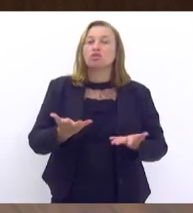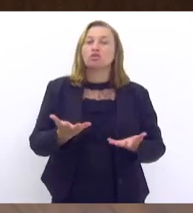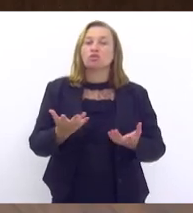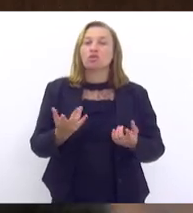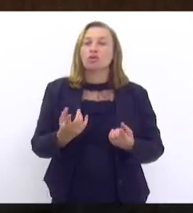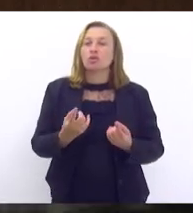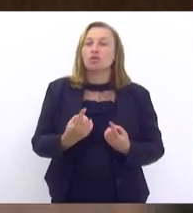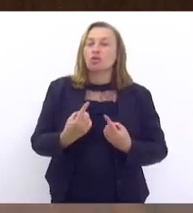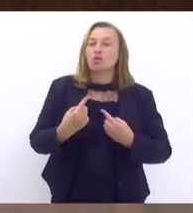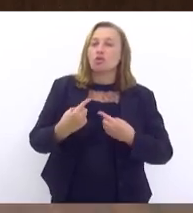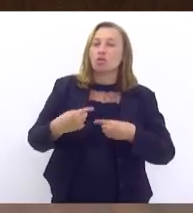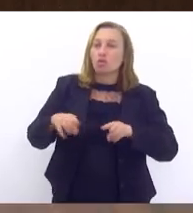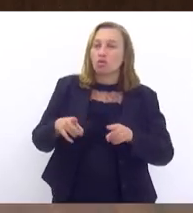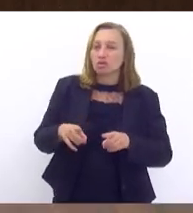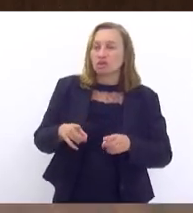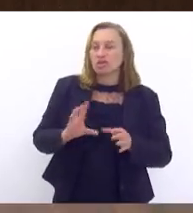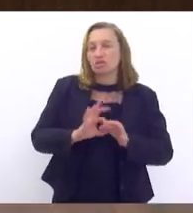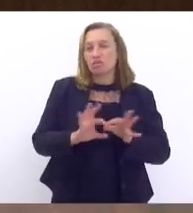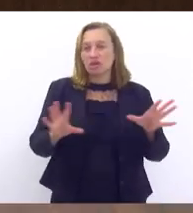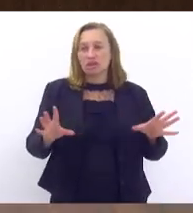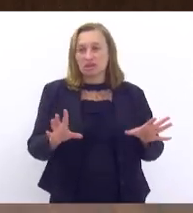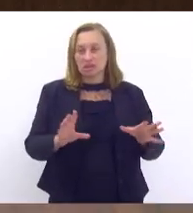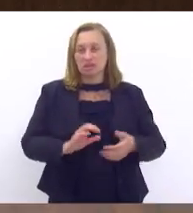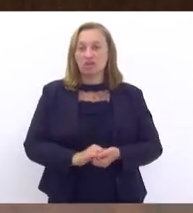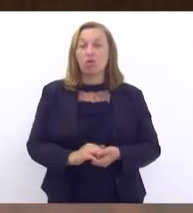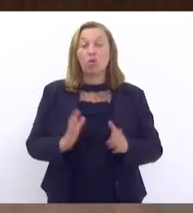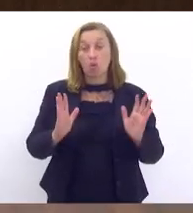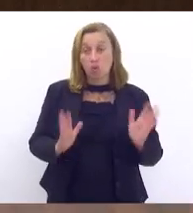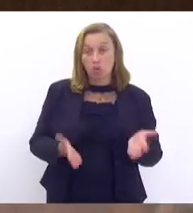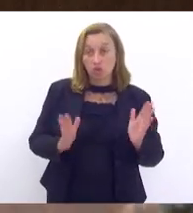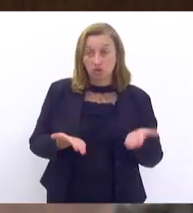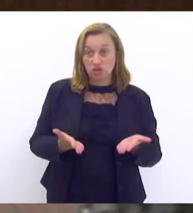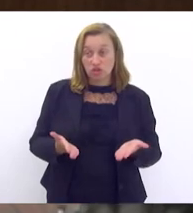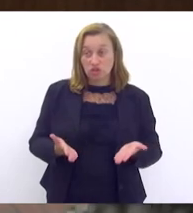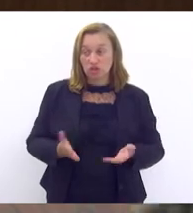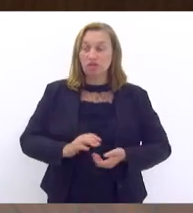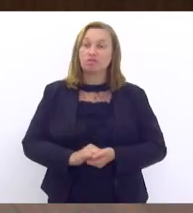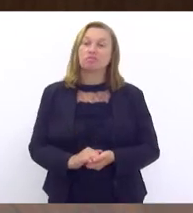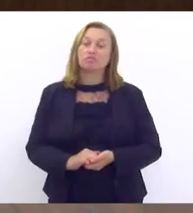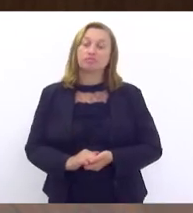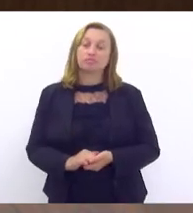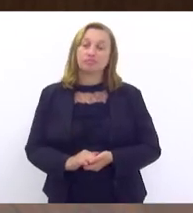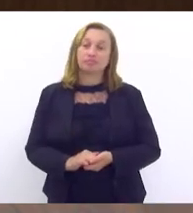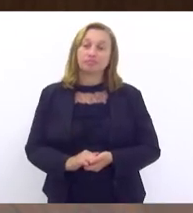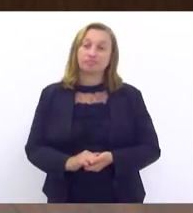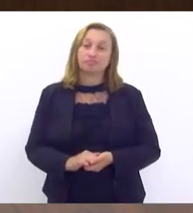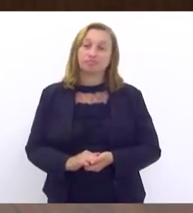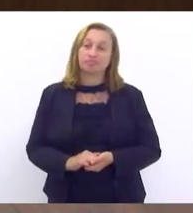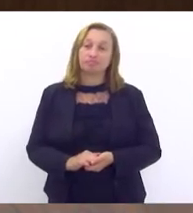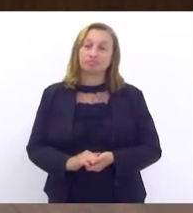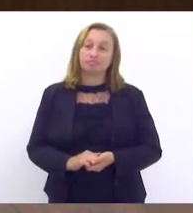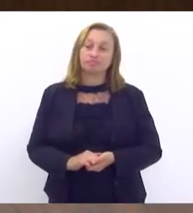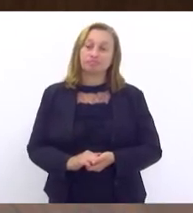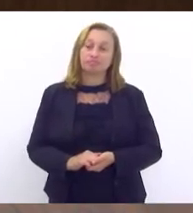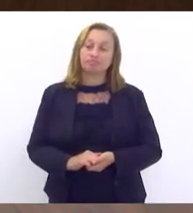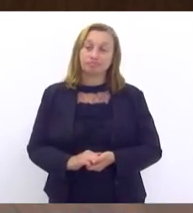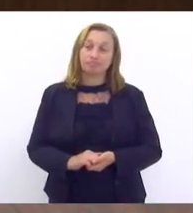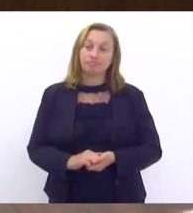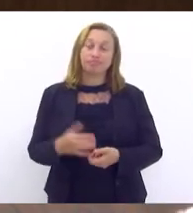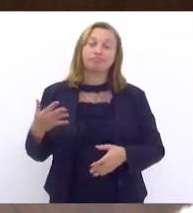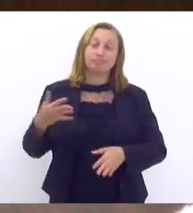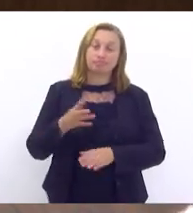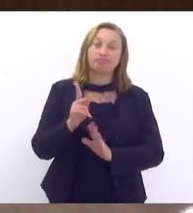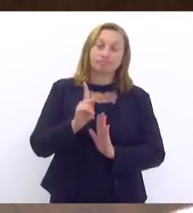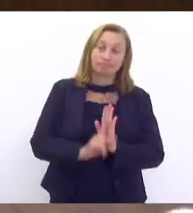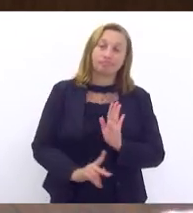golpe. Hoje, deputada Érica Takimoto, dei entrada num projeto de